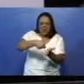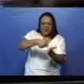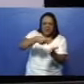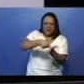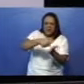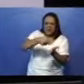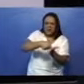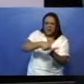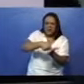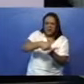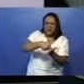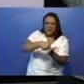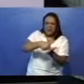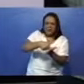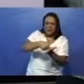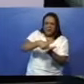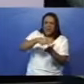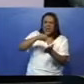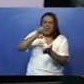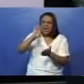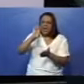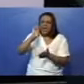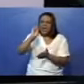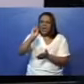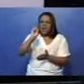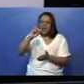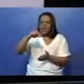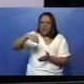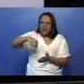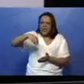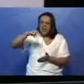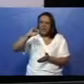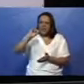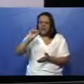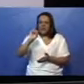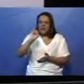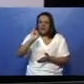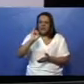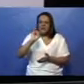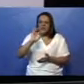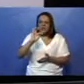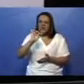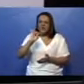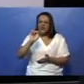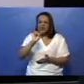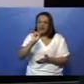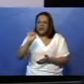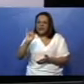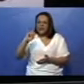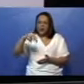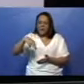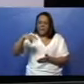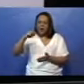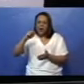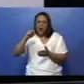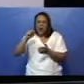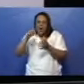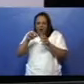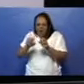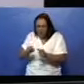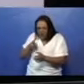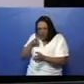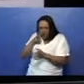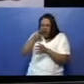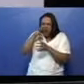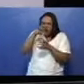que que elas não foram só esquisitas que ela foram muito mais que seguir então eu intensifiquei o